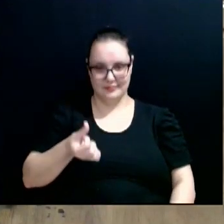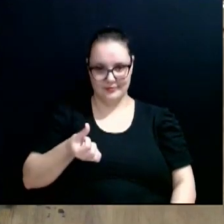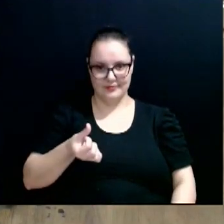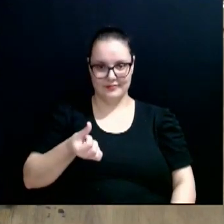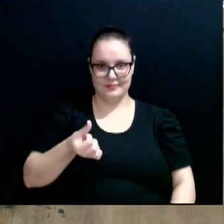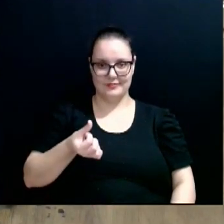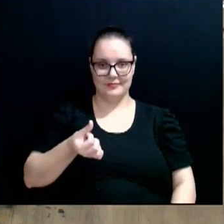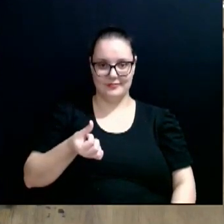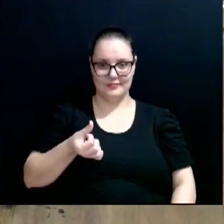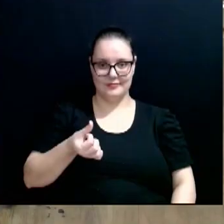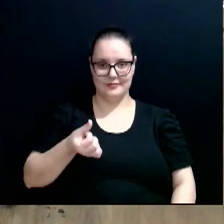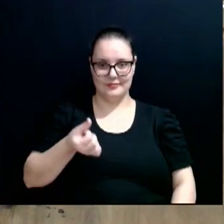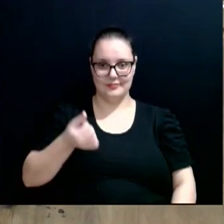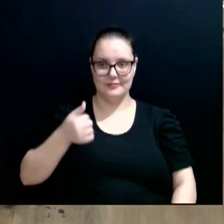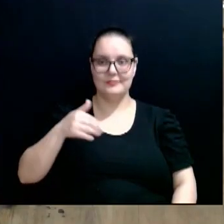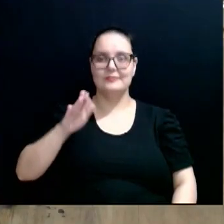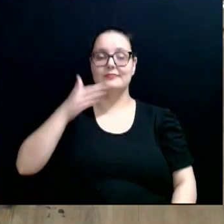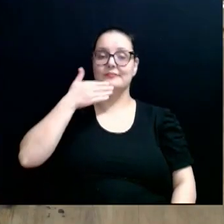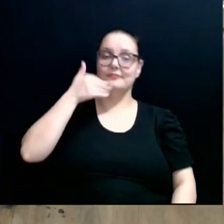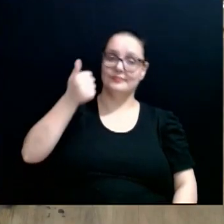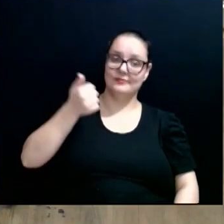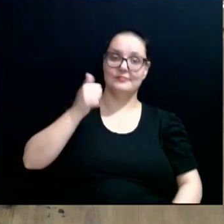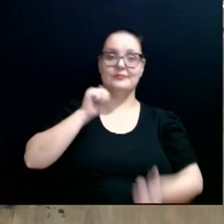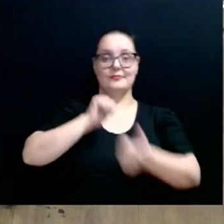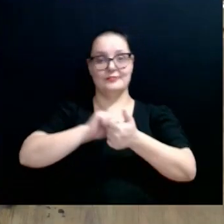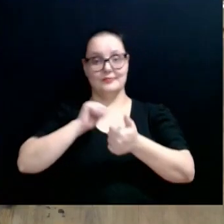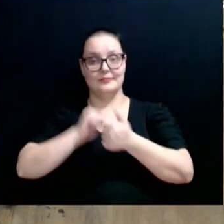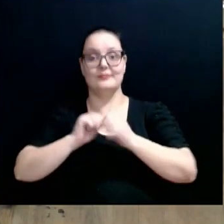mais melhorias, qualidade, conforto e